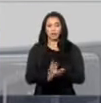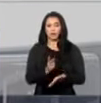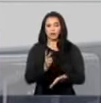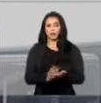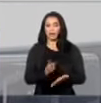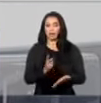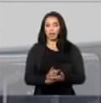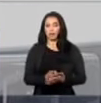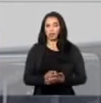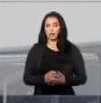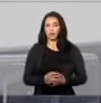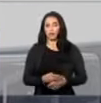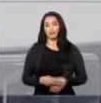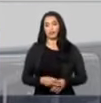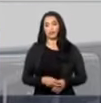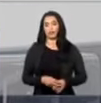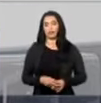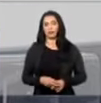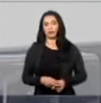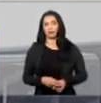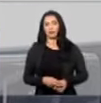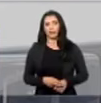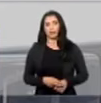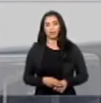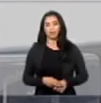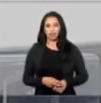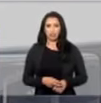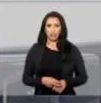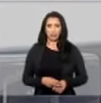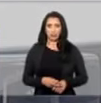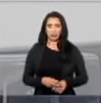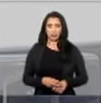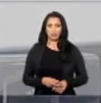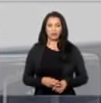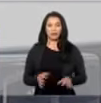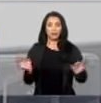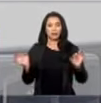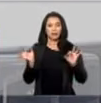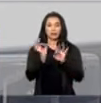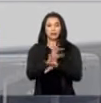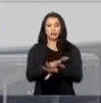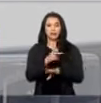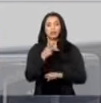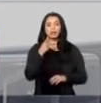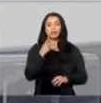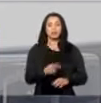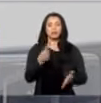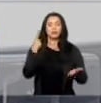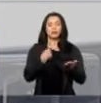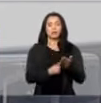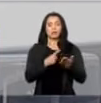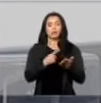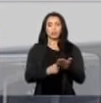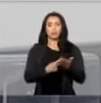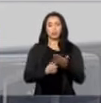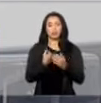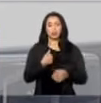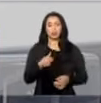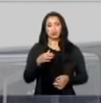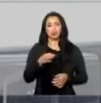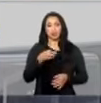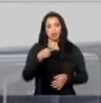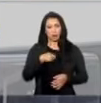investimentos. Eu gostaria de encerrar dizendo que o compromisso que eu assumi ao tomar